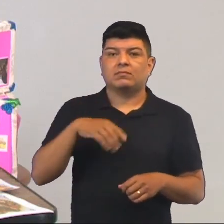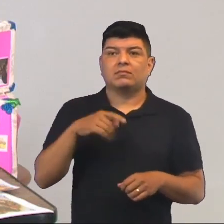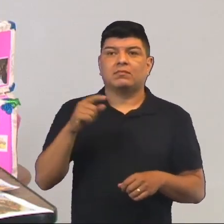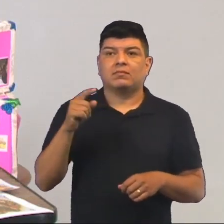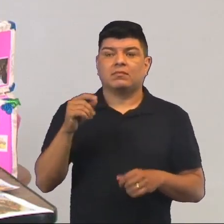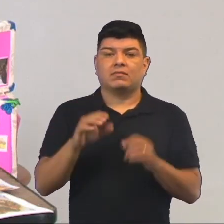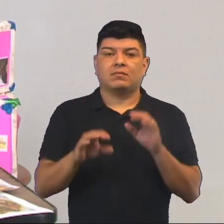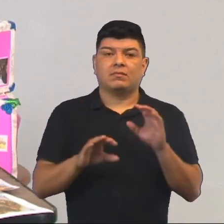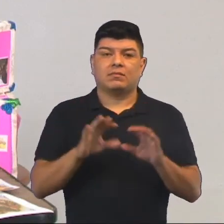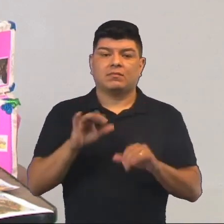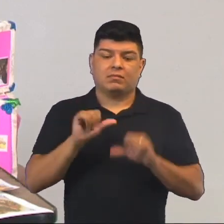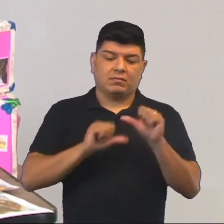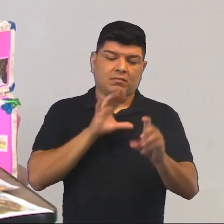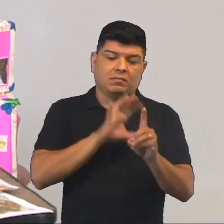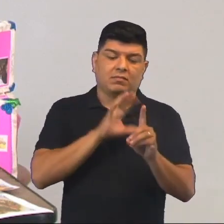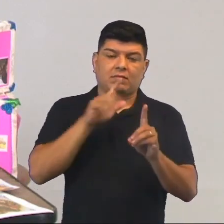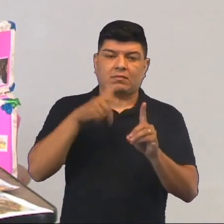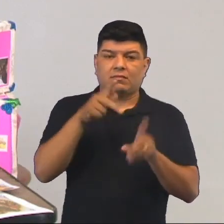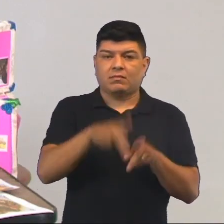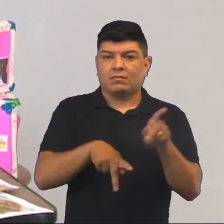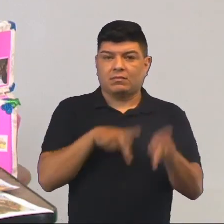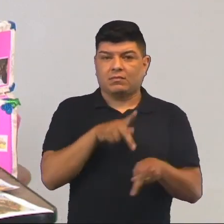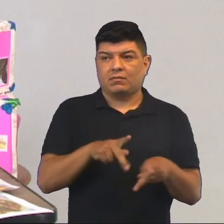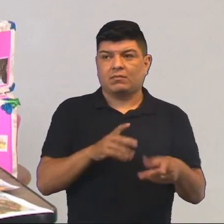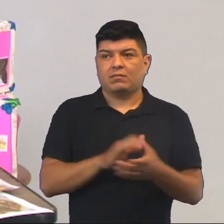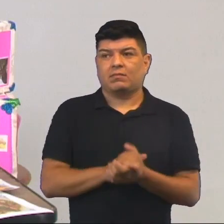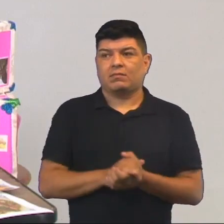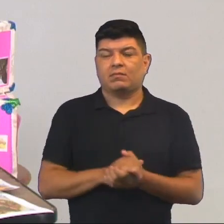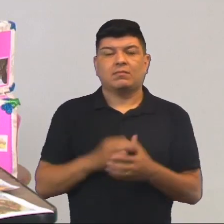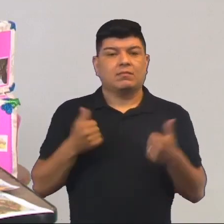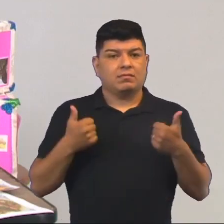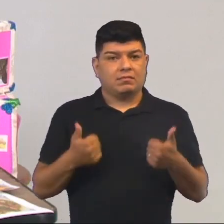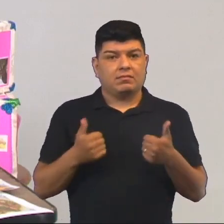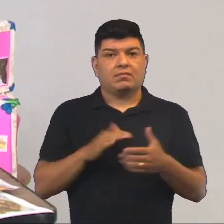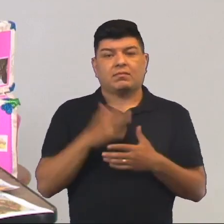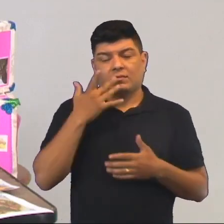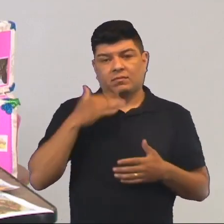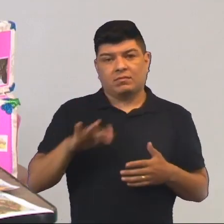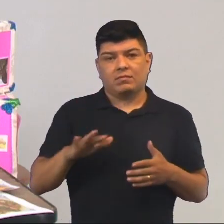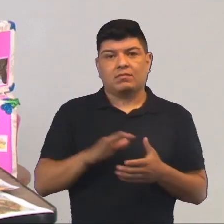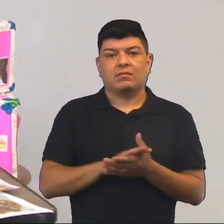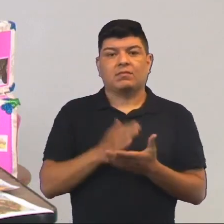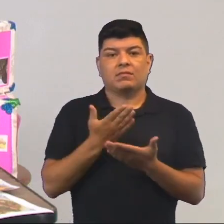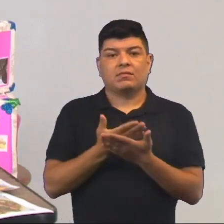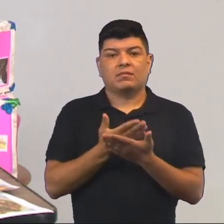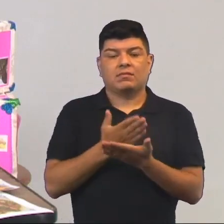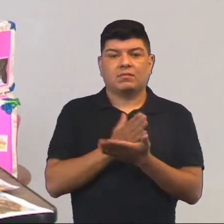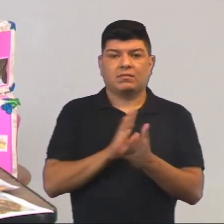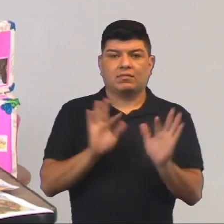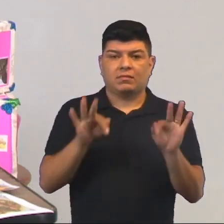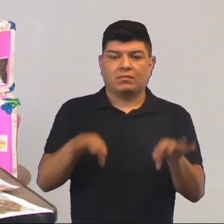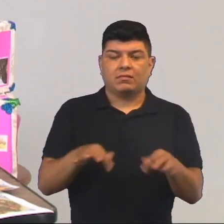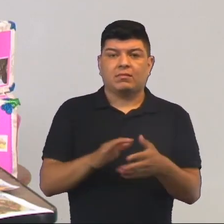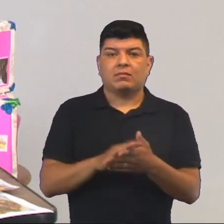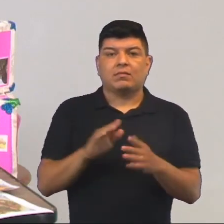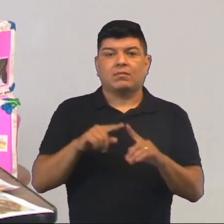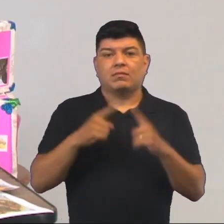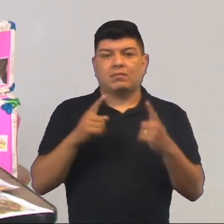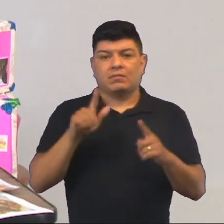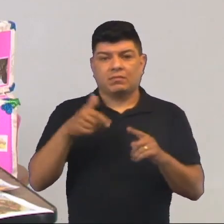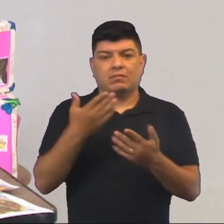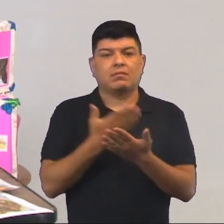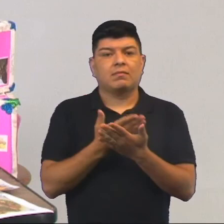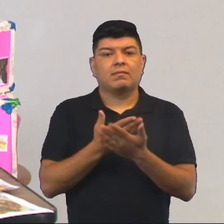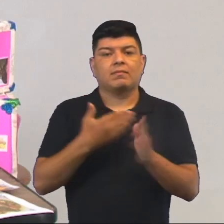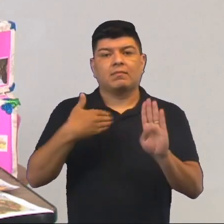que sofreram influência de vários povos, certo? Crianças, a nossa aula de hoje chegou ao fim, mas para